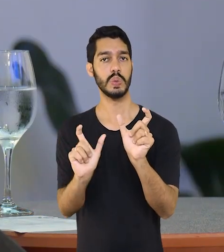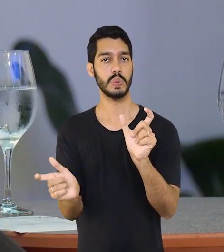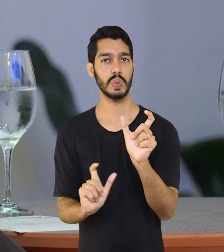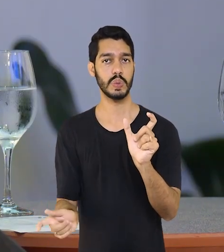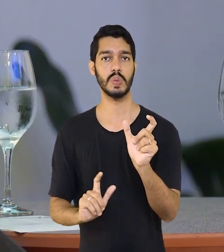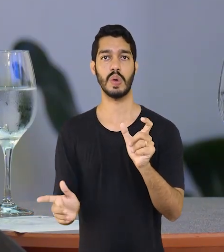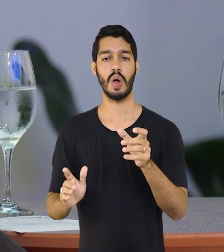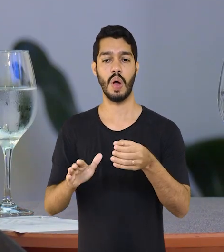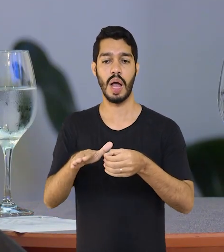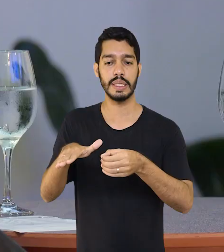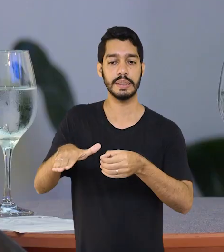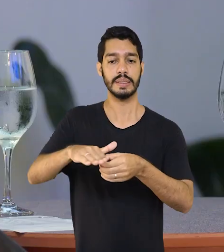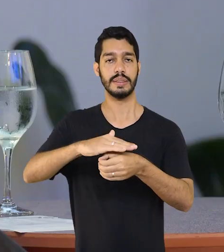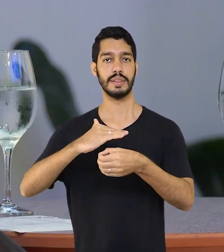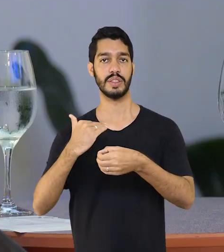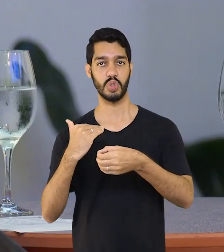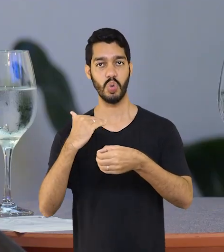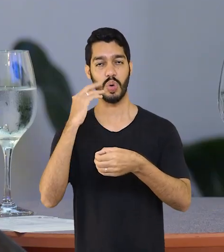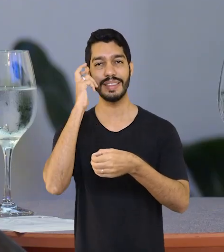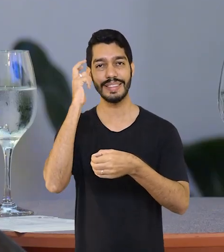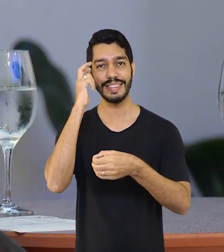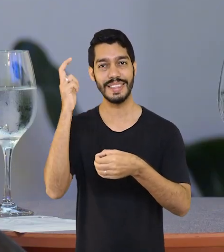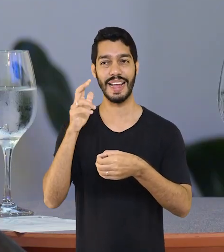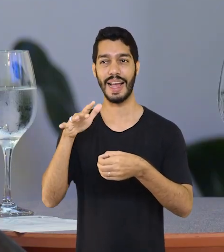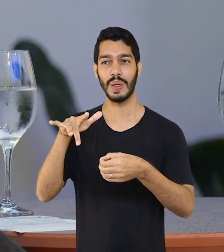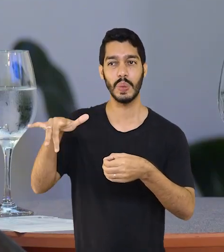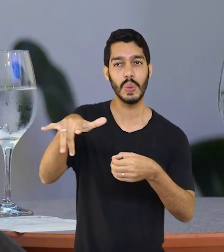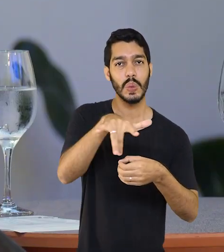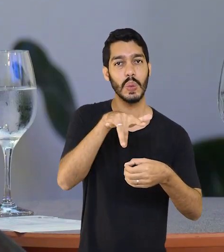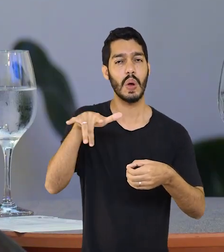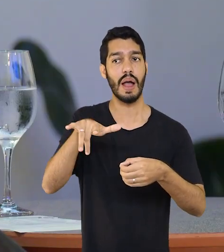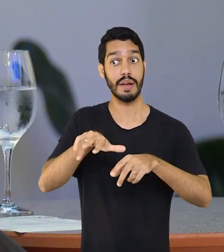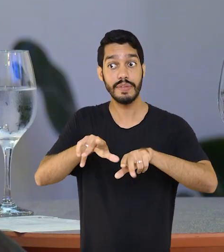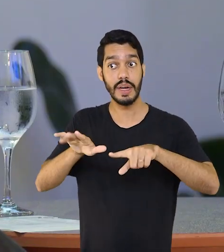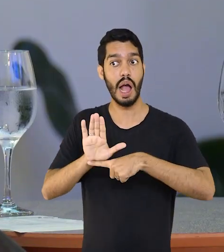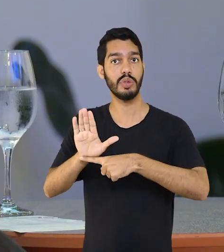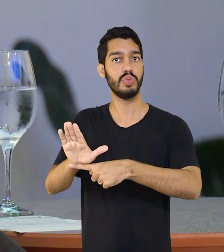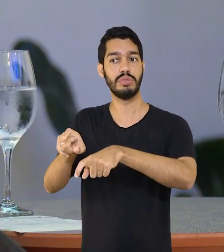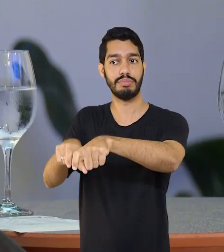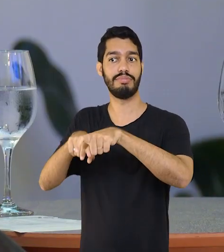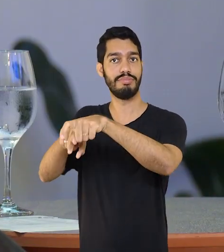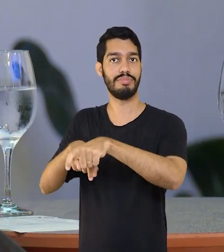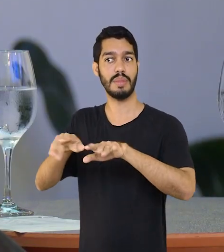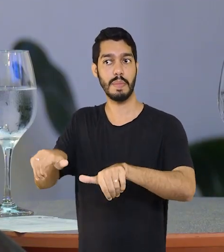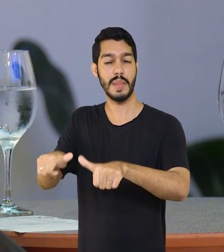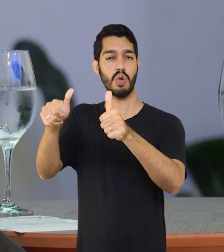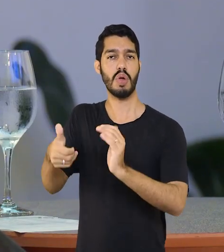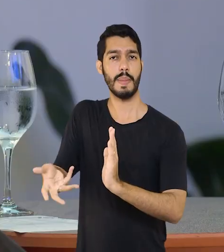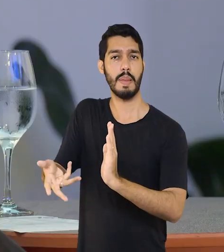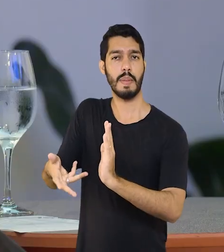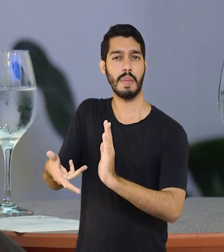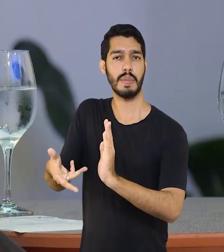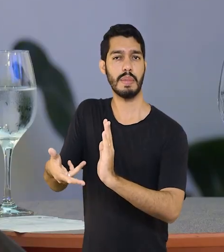sensores inteligentes, drones, etc. Tudo isso começa a aumentar a produtividade além da questão do aumento da produtividade,